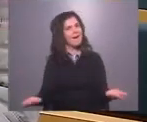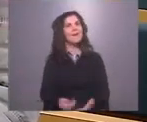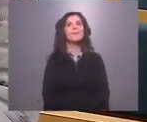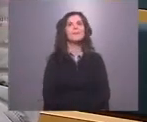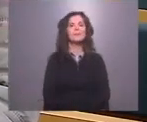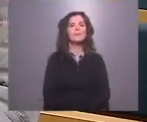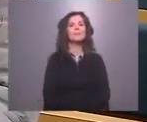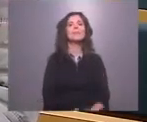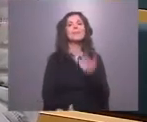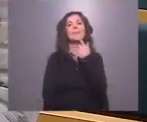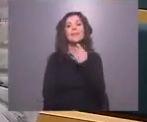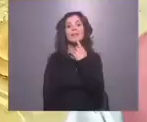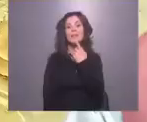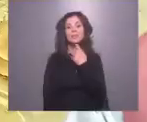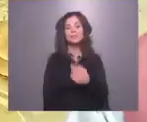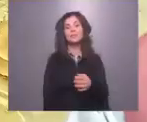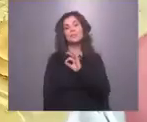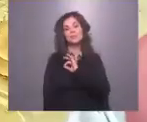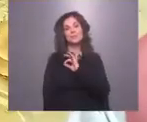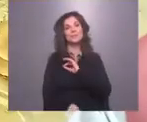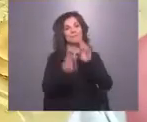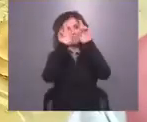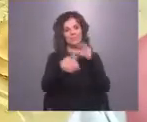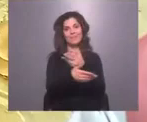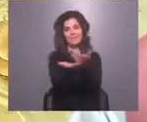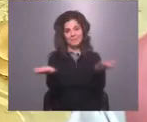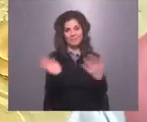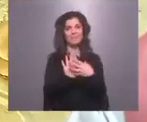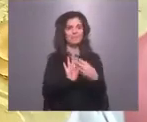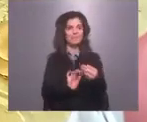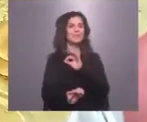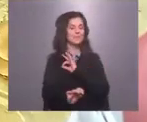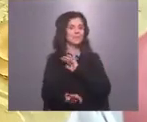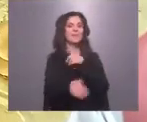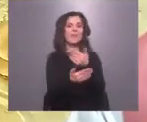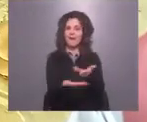To our beloved English-speaking pilgrims, the Lord be with you.